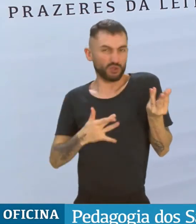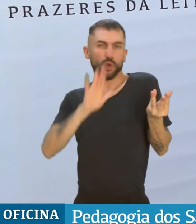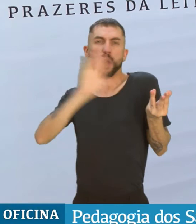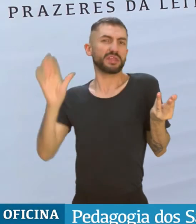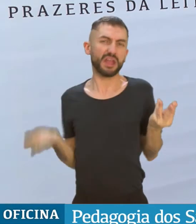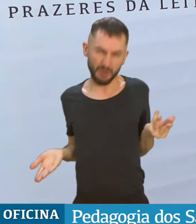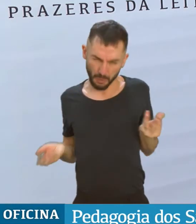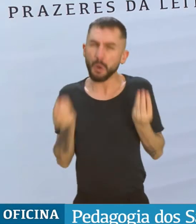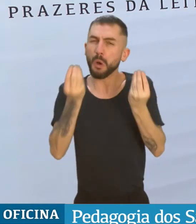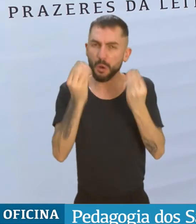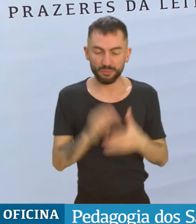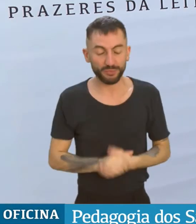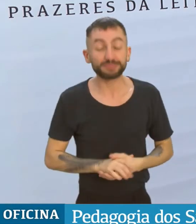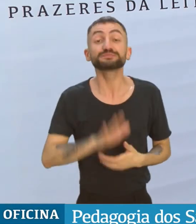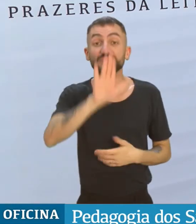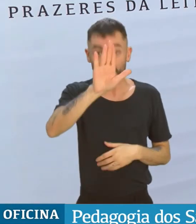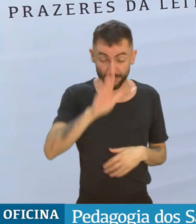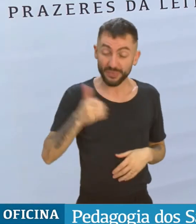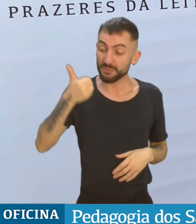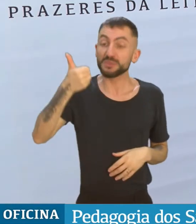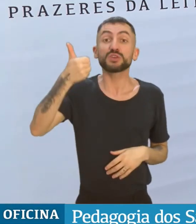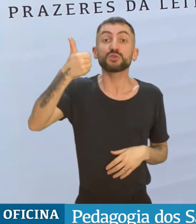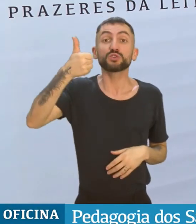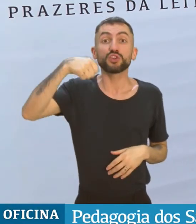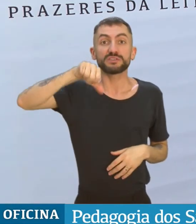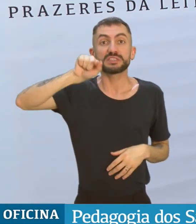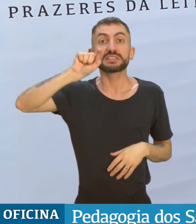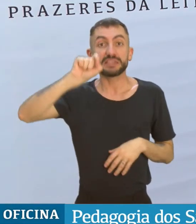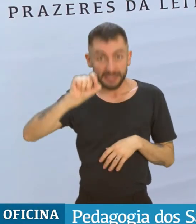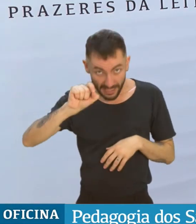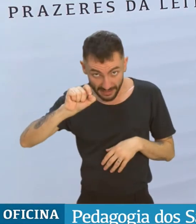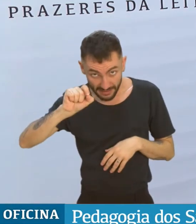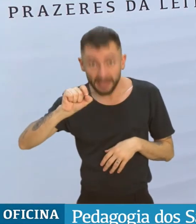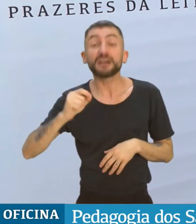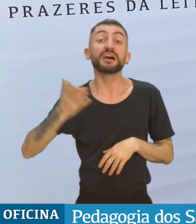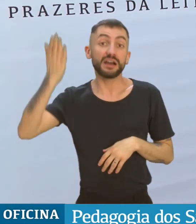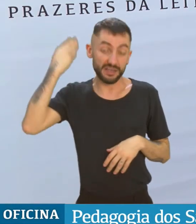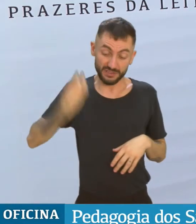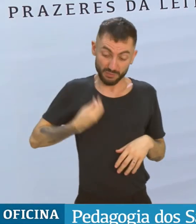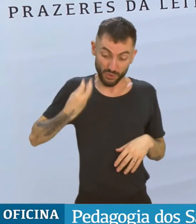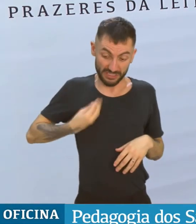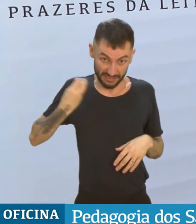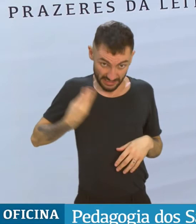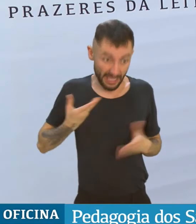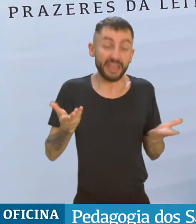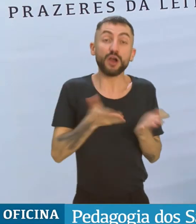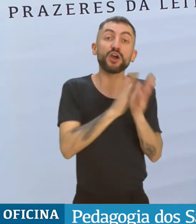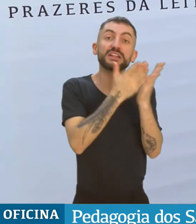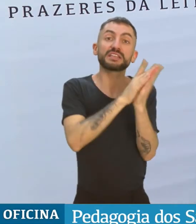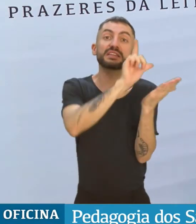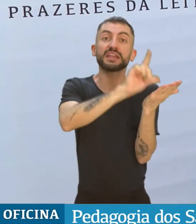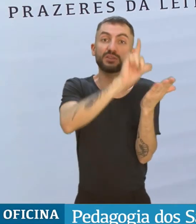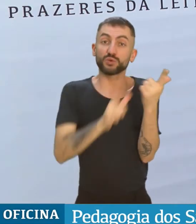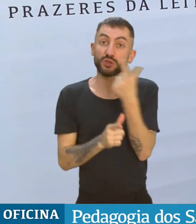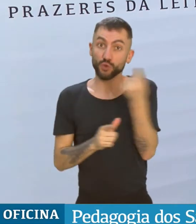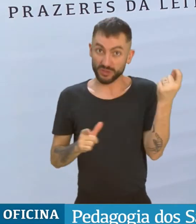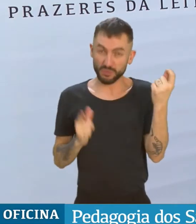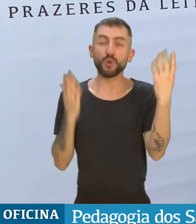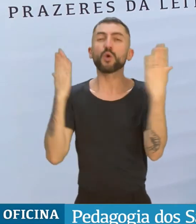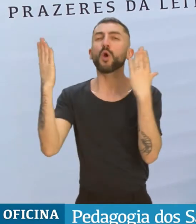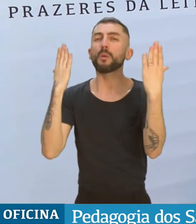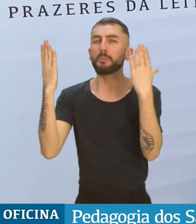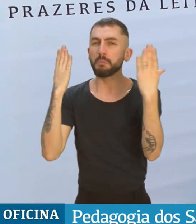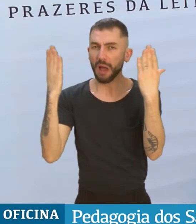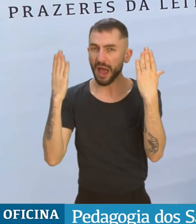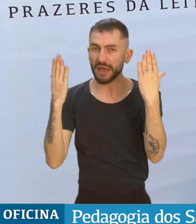diferença entre a poesia marginal da década de 70 e a literatura marginal dos anos 2000. Aí já tem uma diferença sutil,